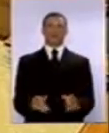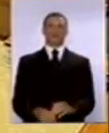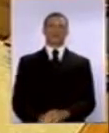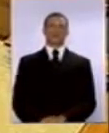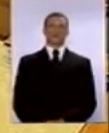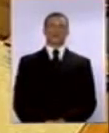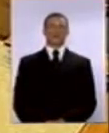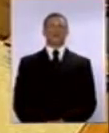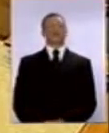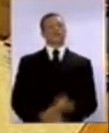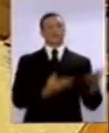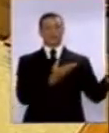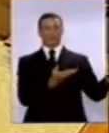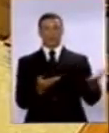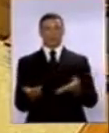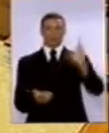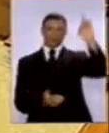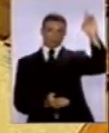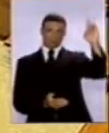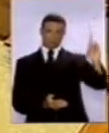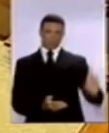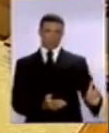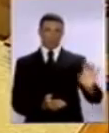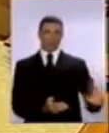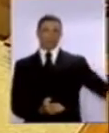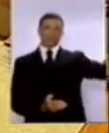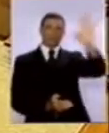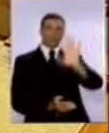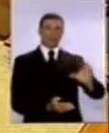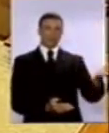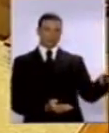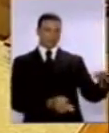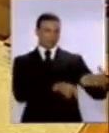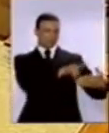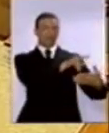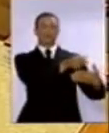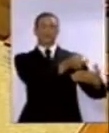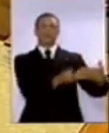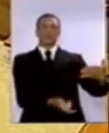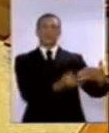solicitou seu diretor-geral e leu o termo de posse